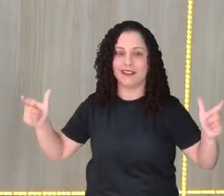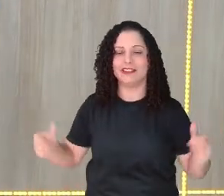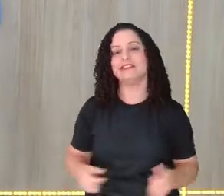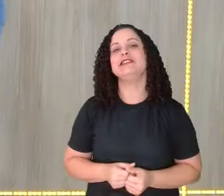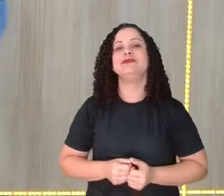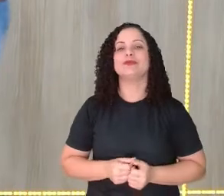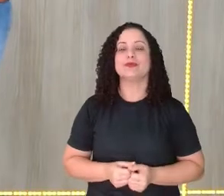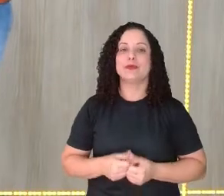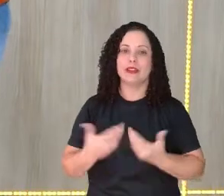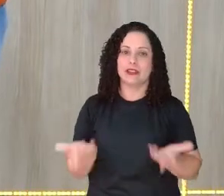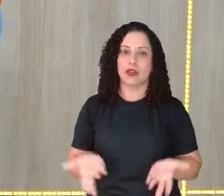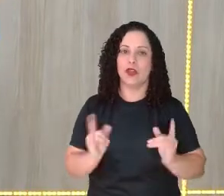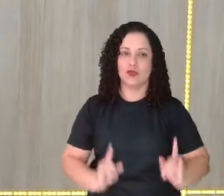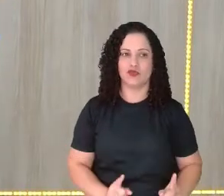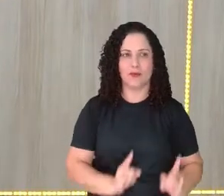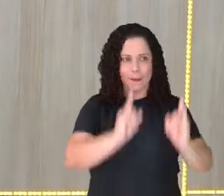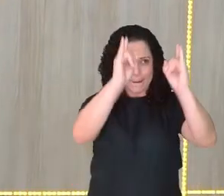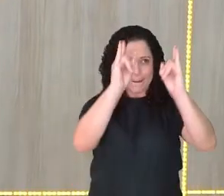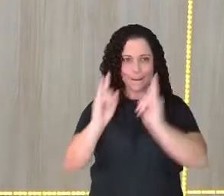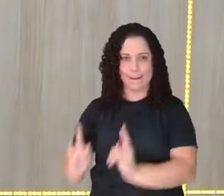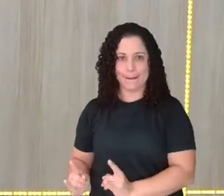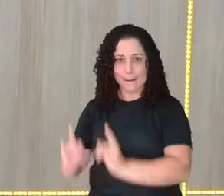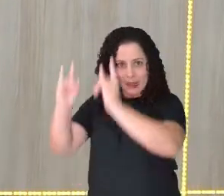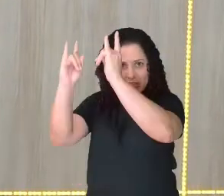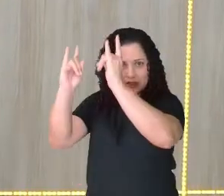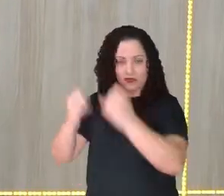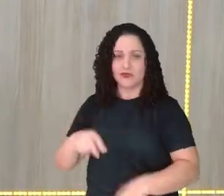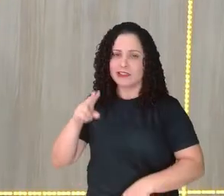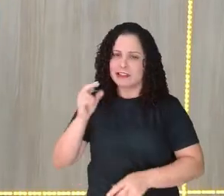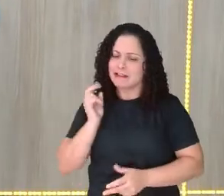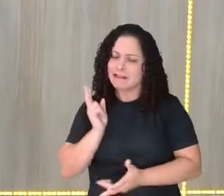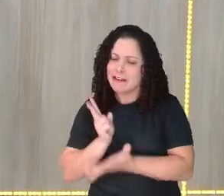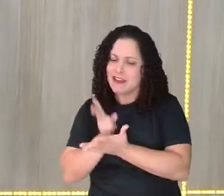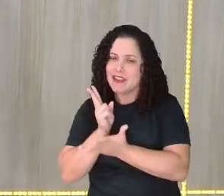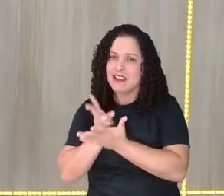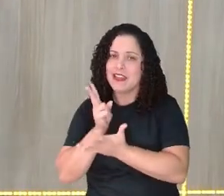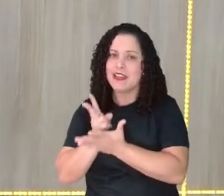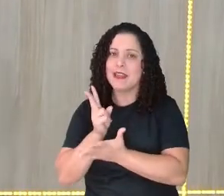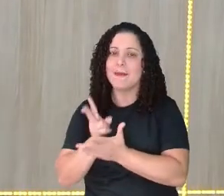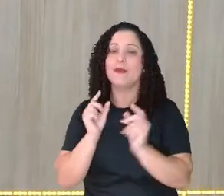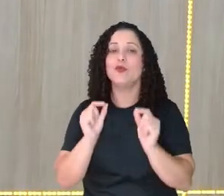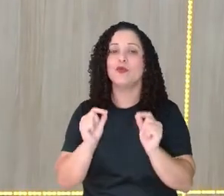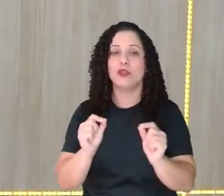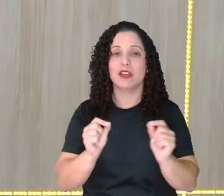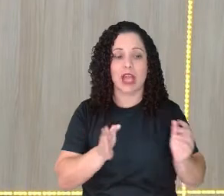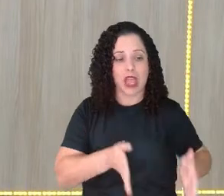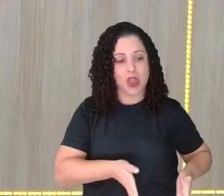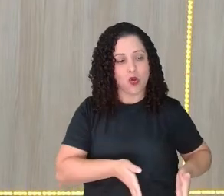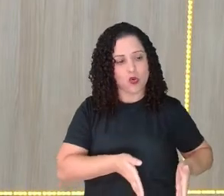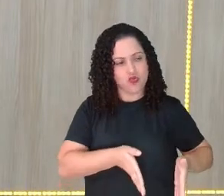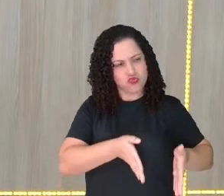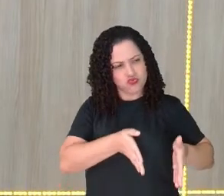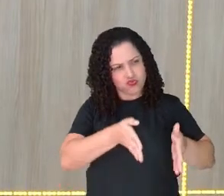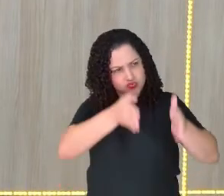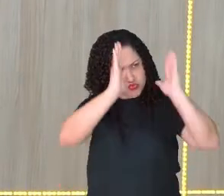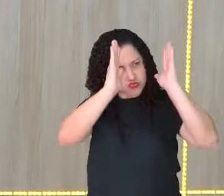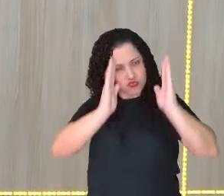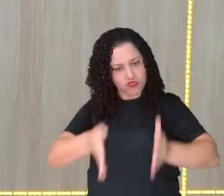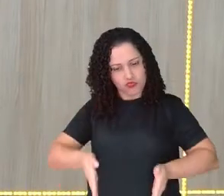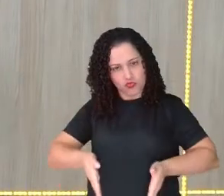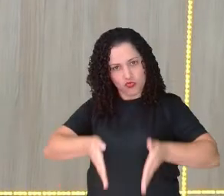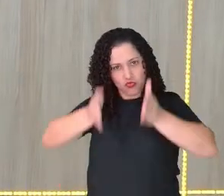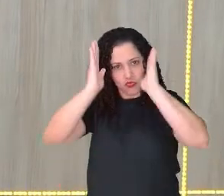os apartamentos, né, onde eles moram, são sempre construções na vertical, porque o terreno, né,